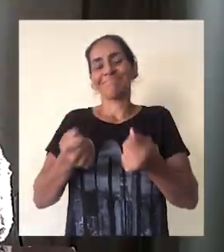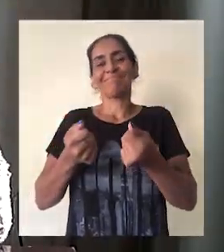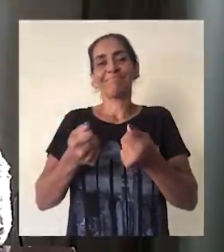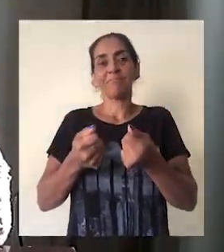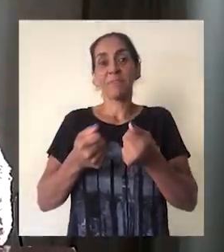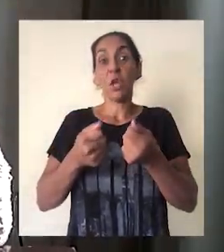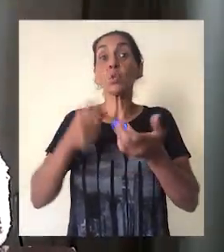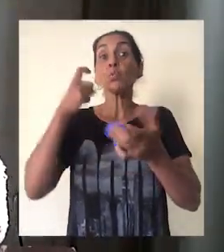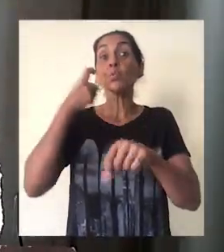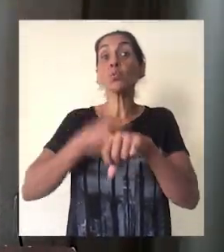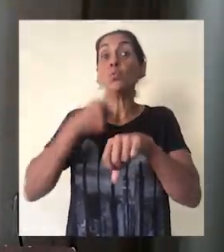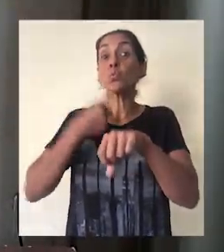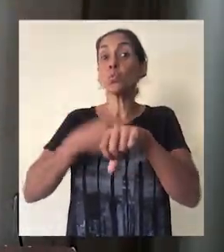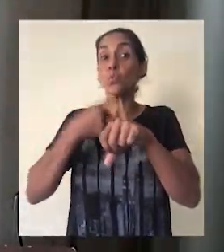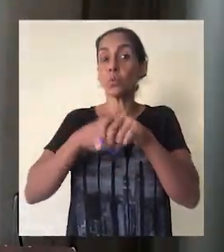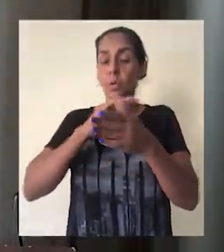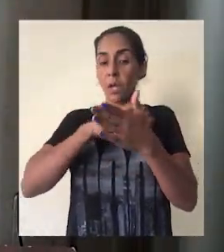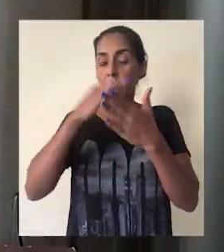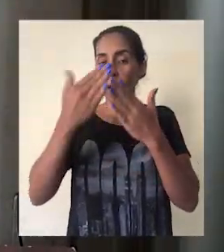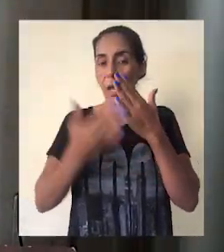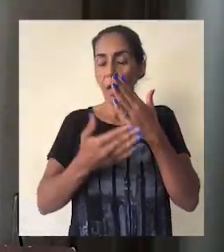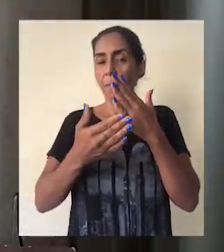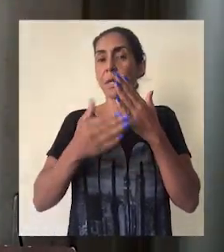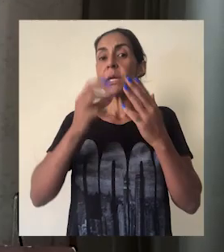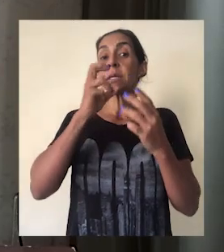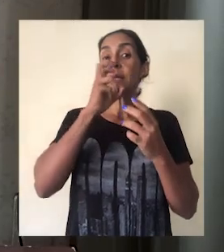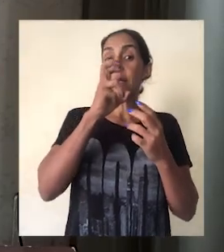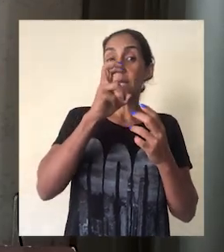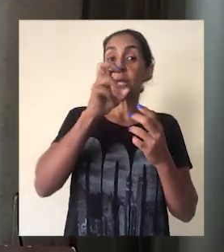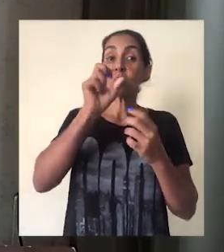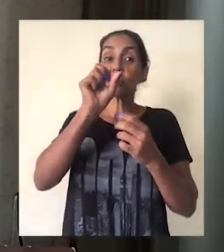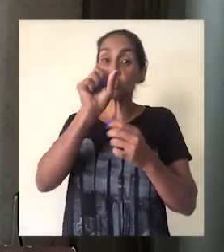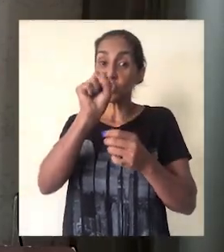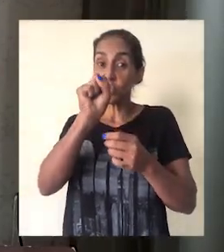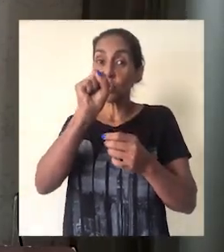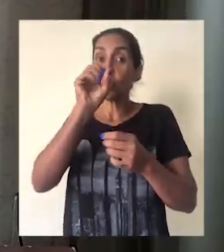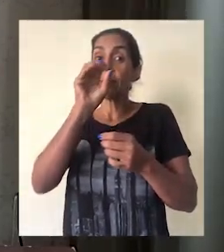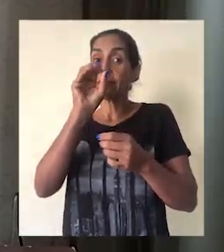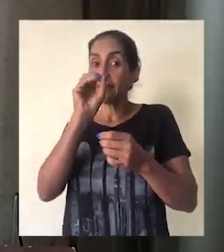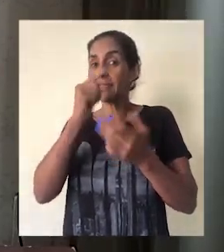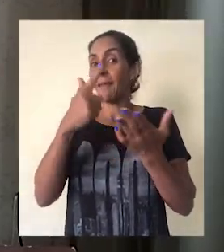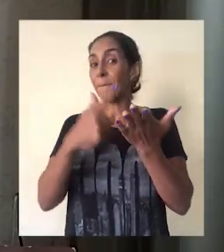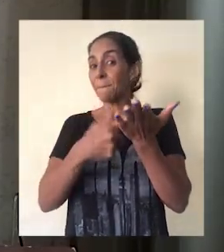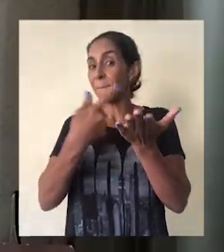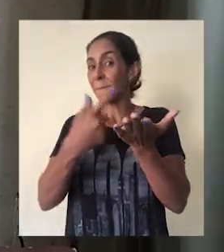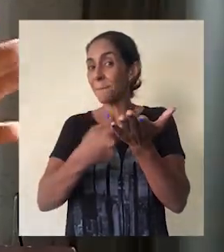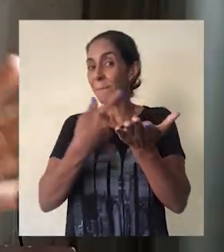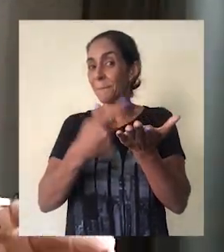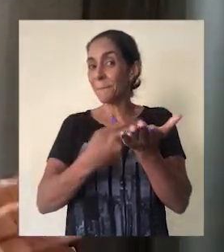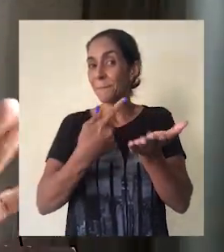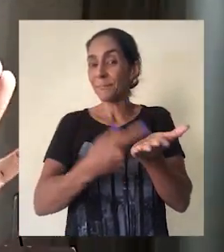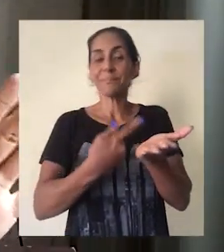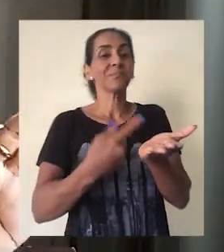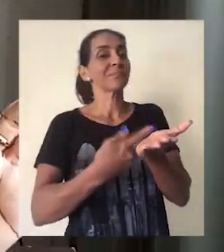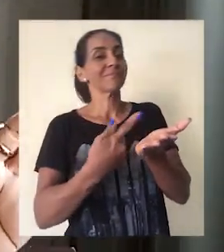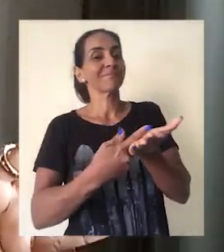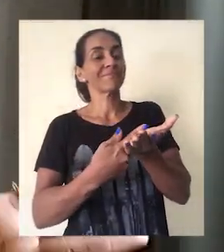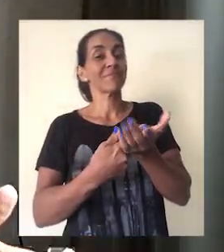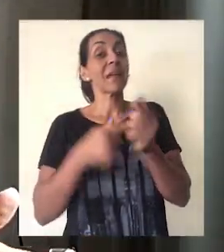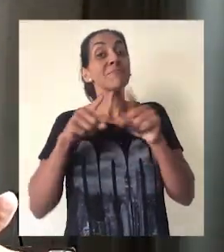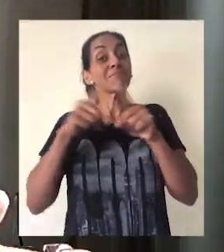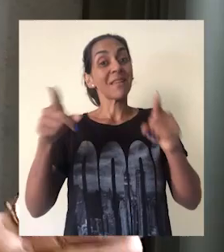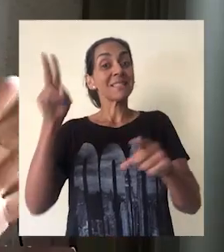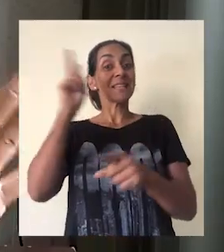né, claro, tem 580 páginas no total, mas a história mesmo começa na